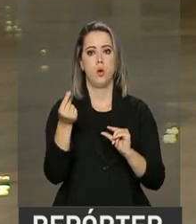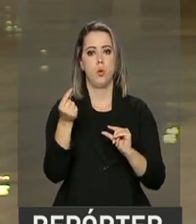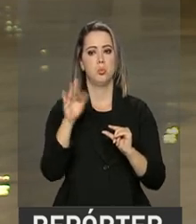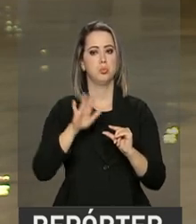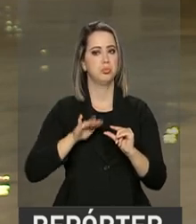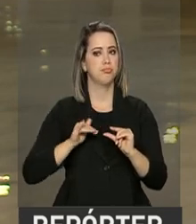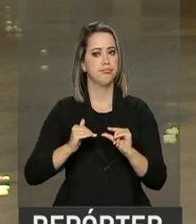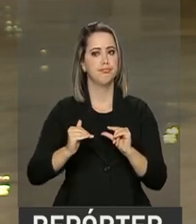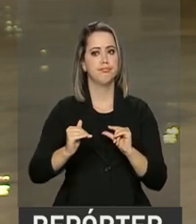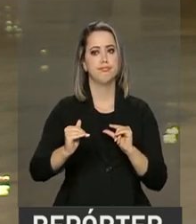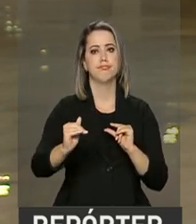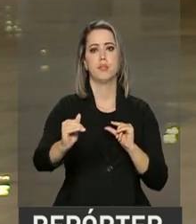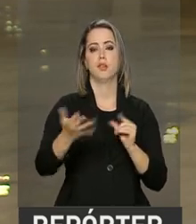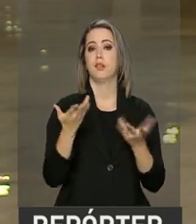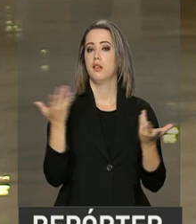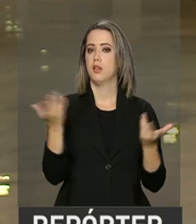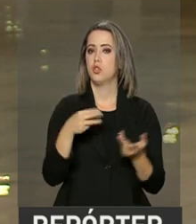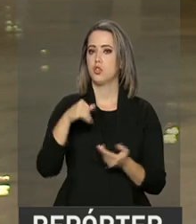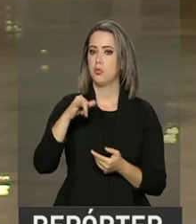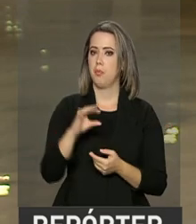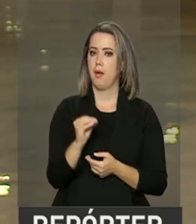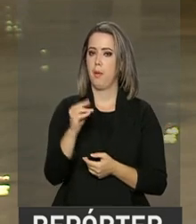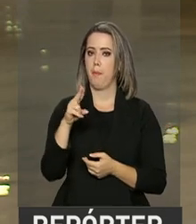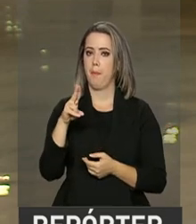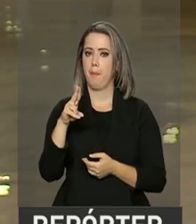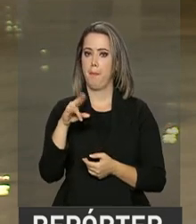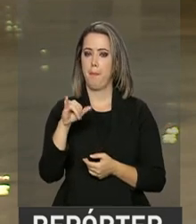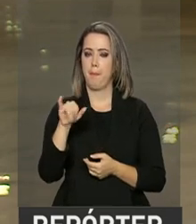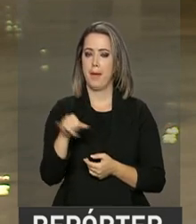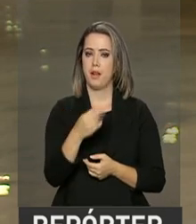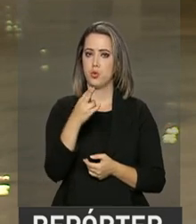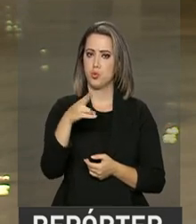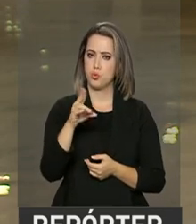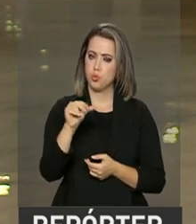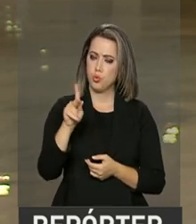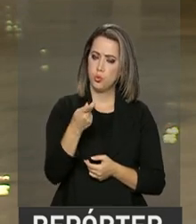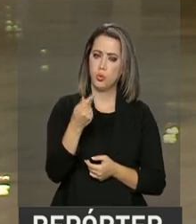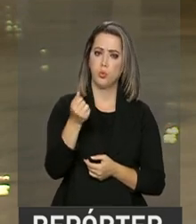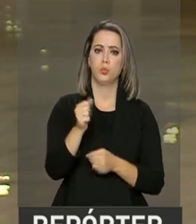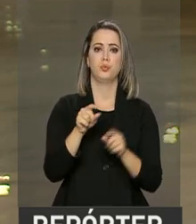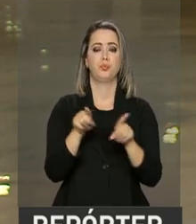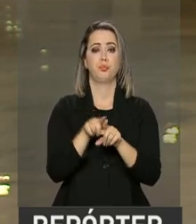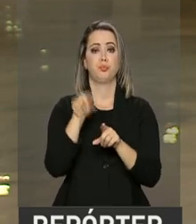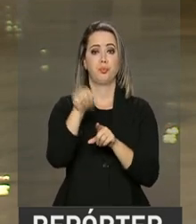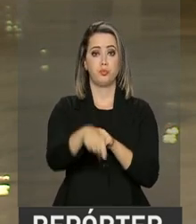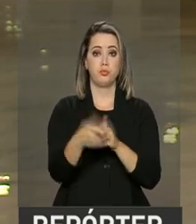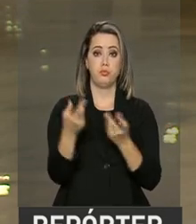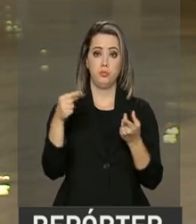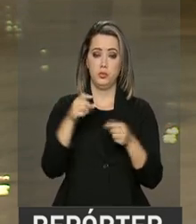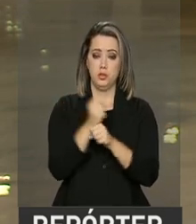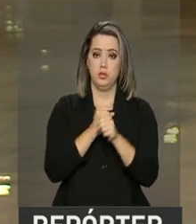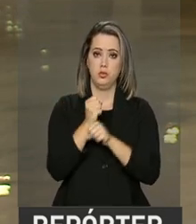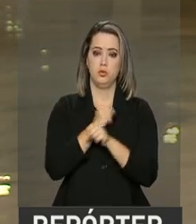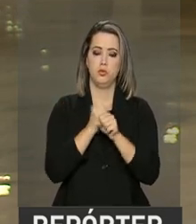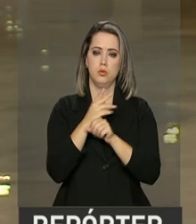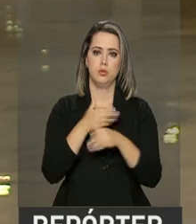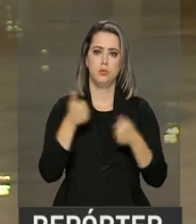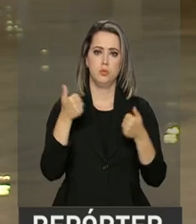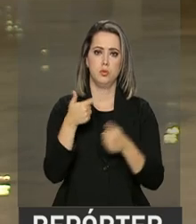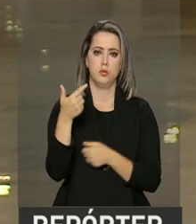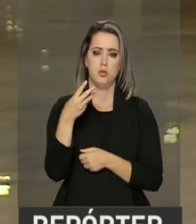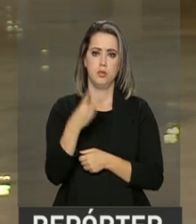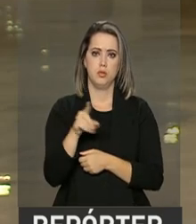estáveis na passagem de maio para junho. Nessa semana, a previsão dos analistas para a inflação deste ano melhorou de